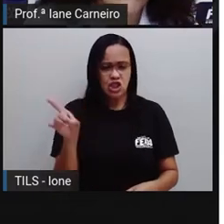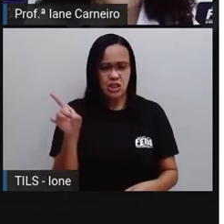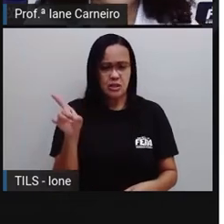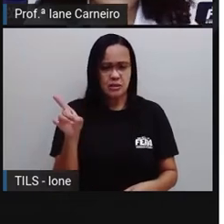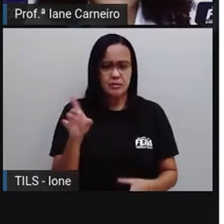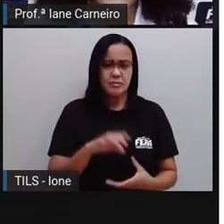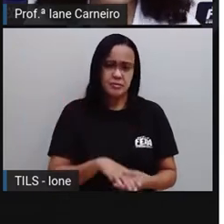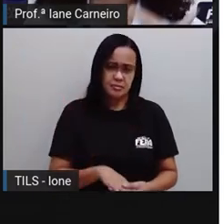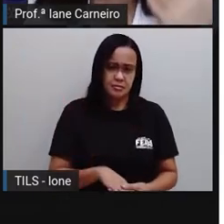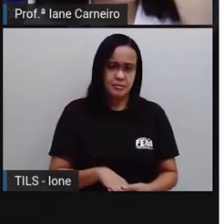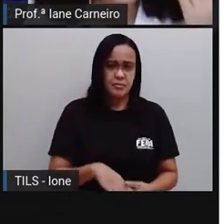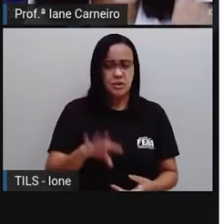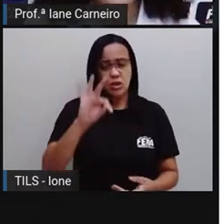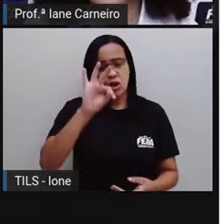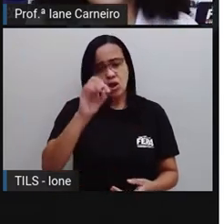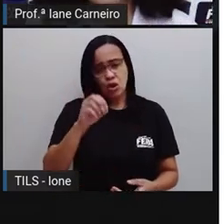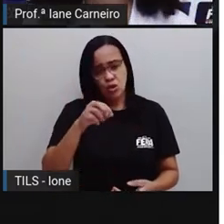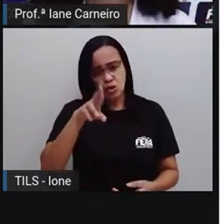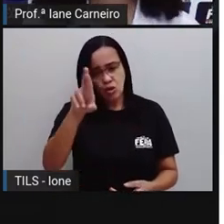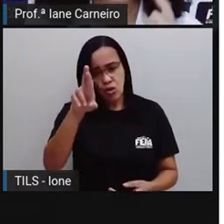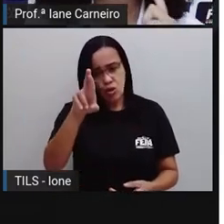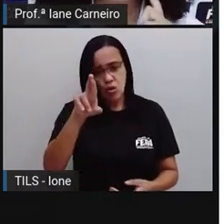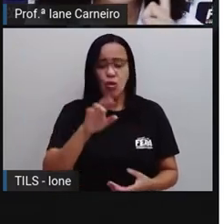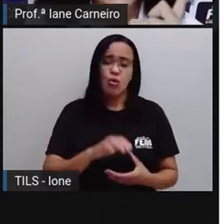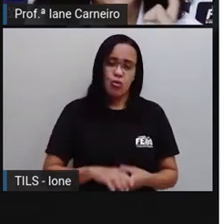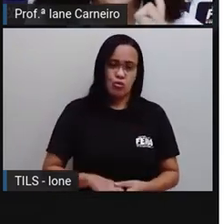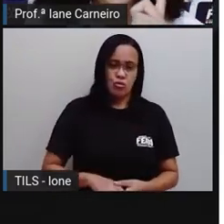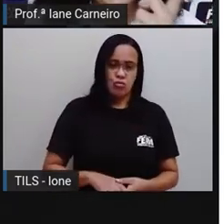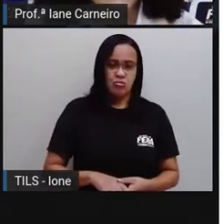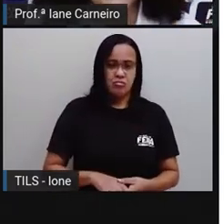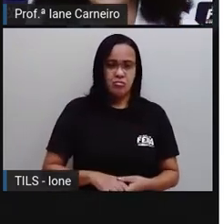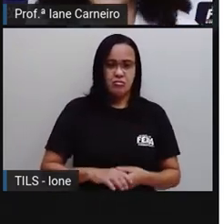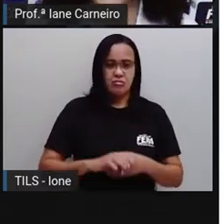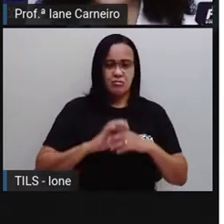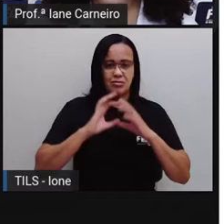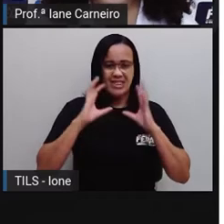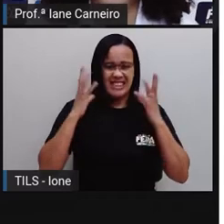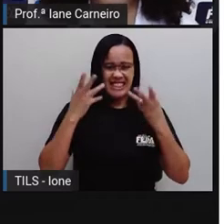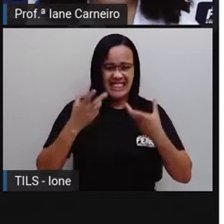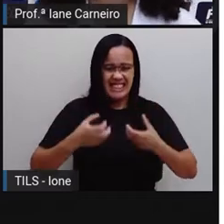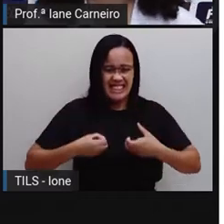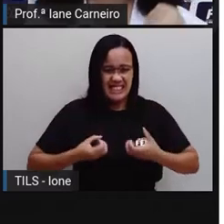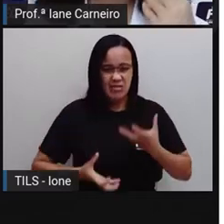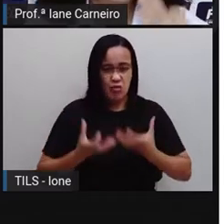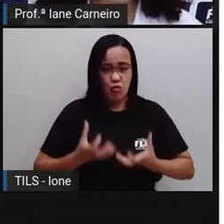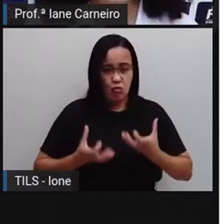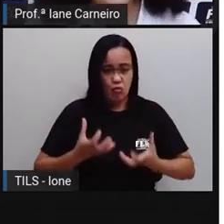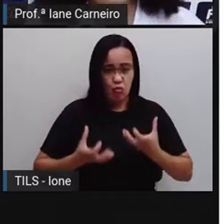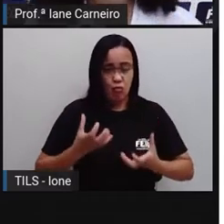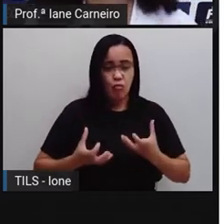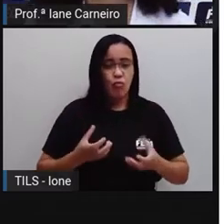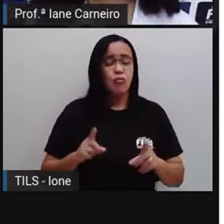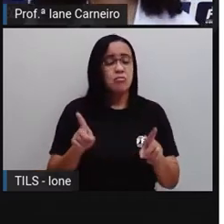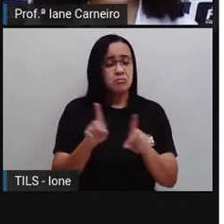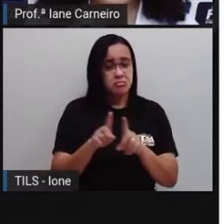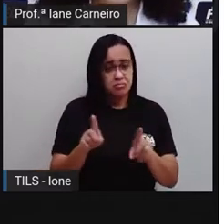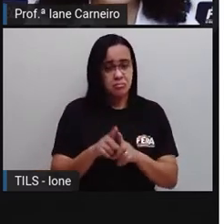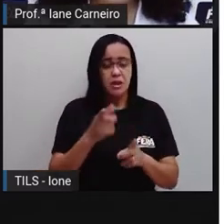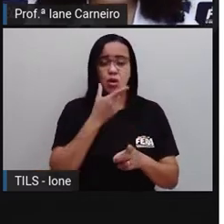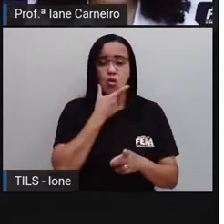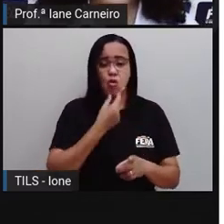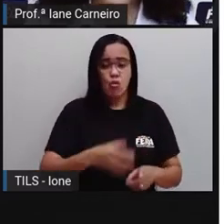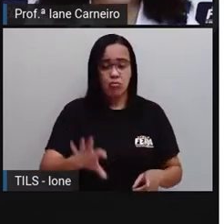só né Tragam e é dry diferente né bem legal que a gente